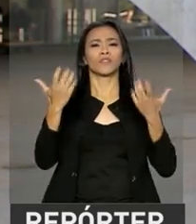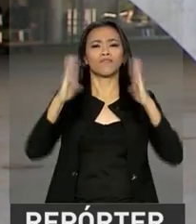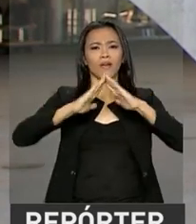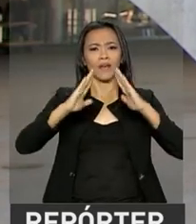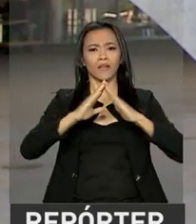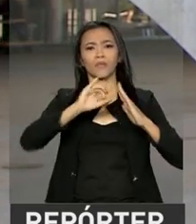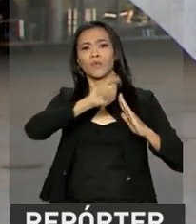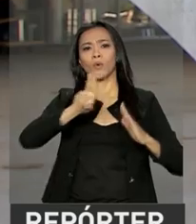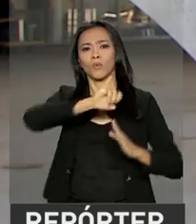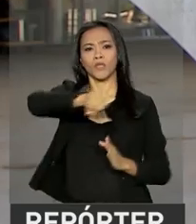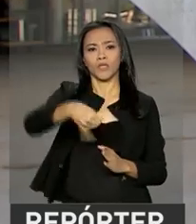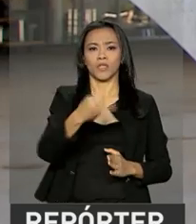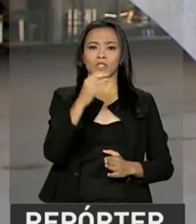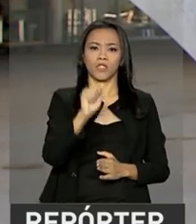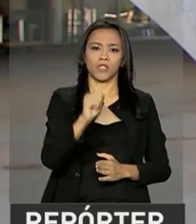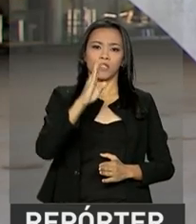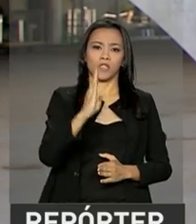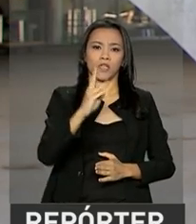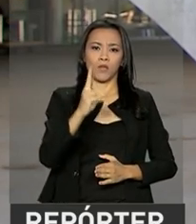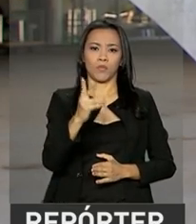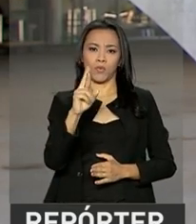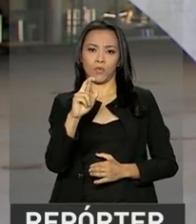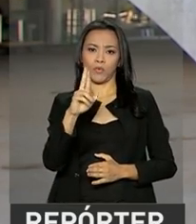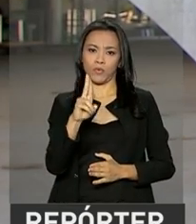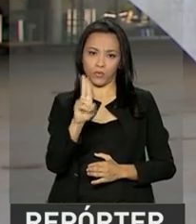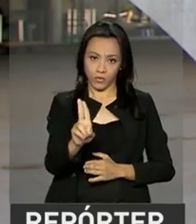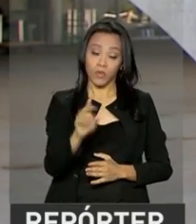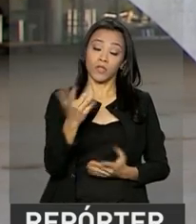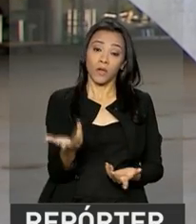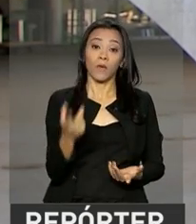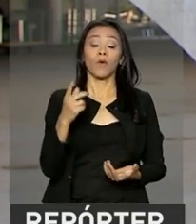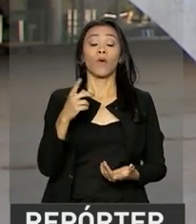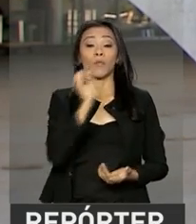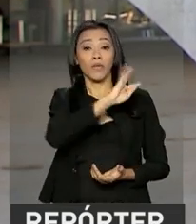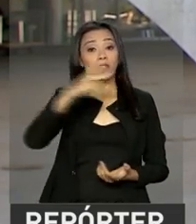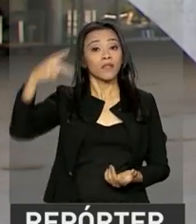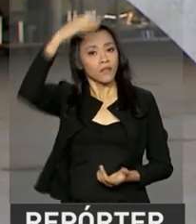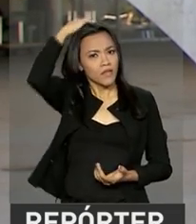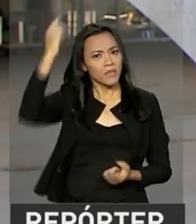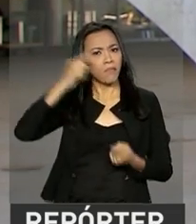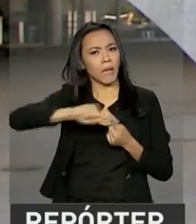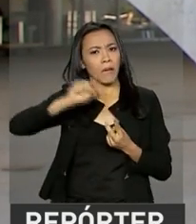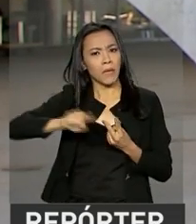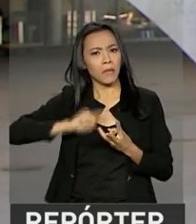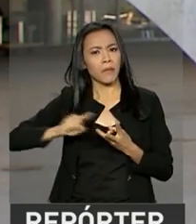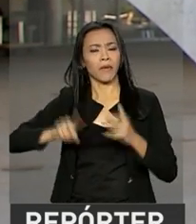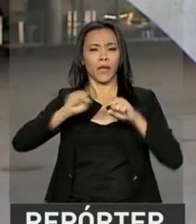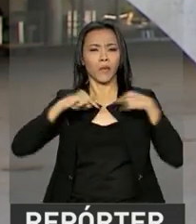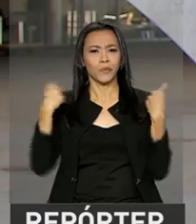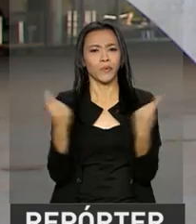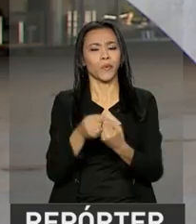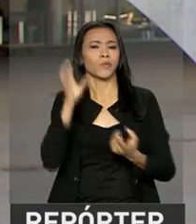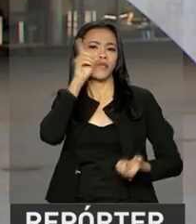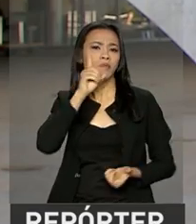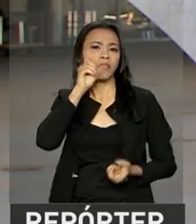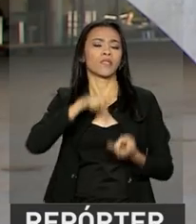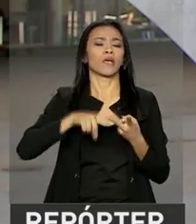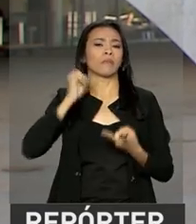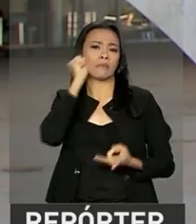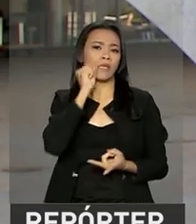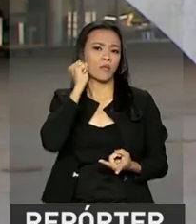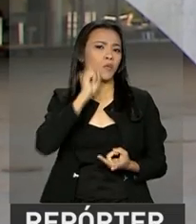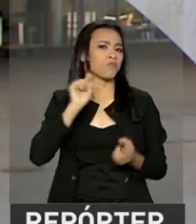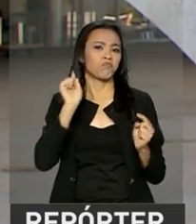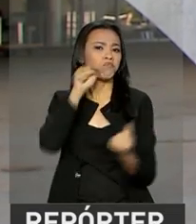aí que ao longo dos últimos dias e semanas o presidente Michel Temer tem realizado reuniões com parlamentares deputados e senadores